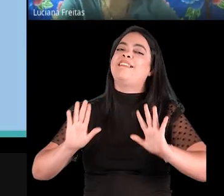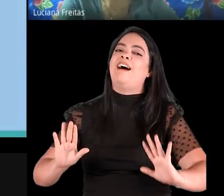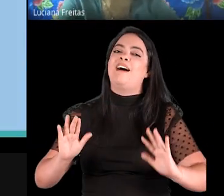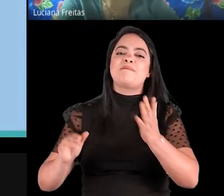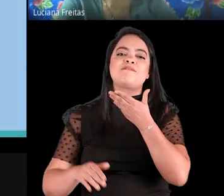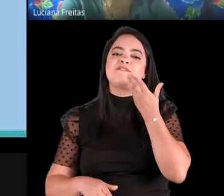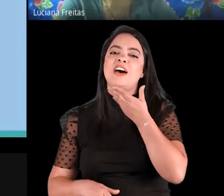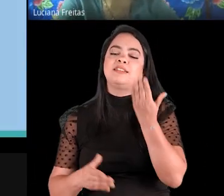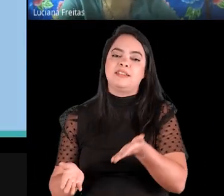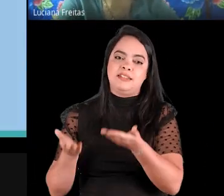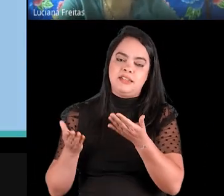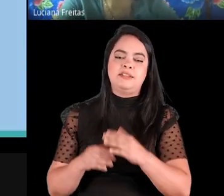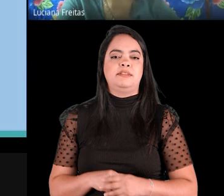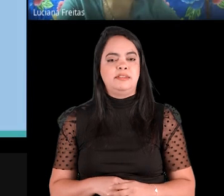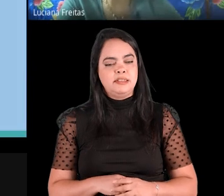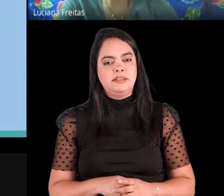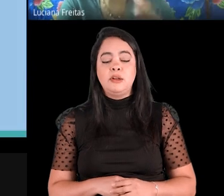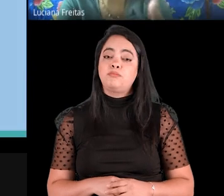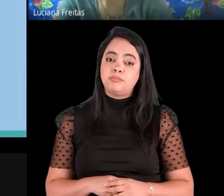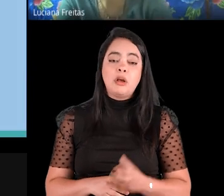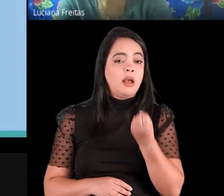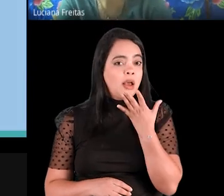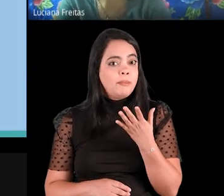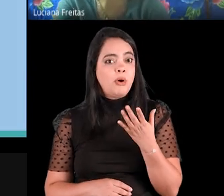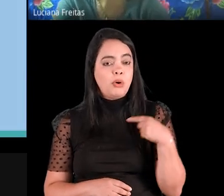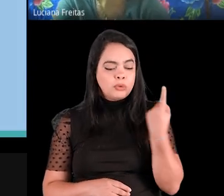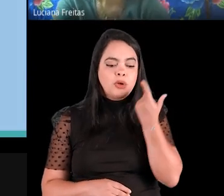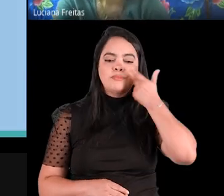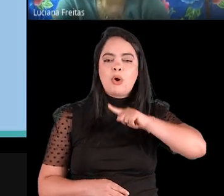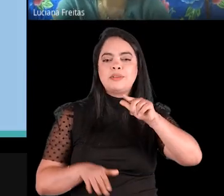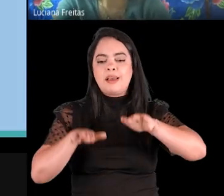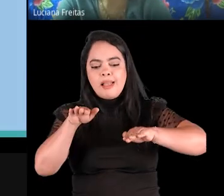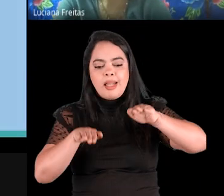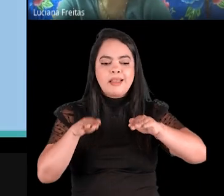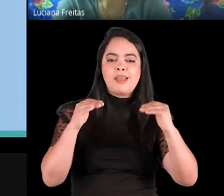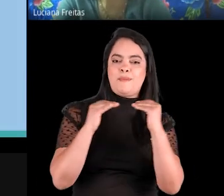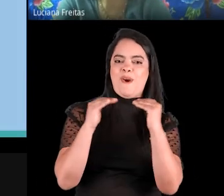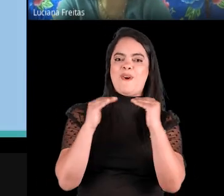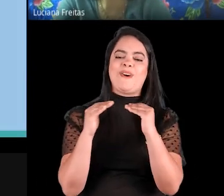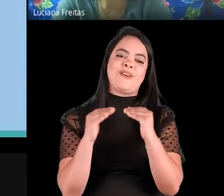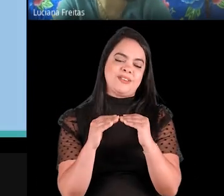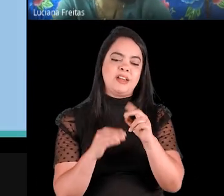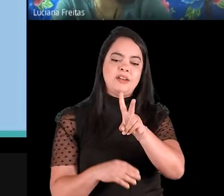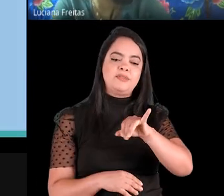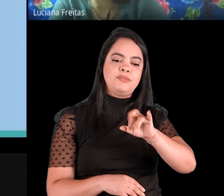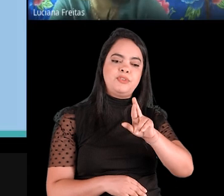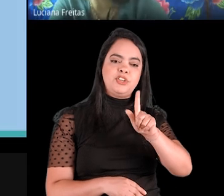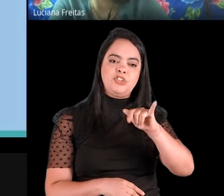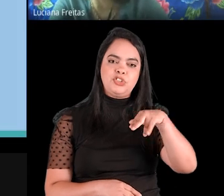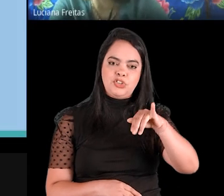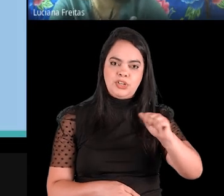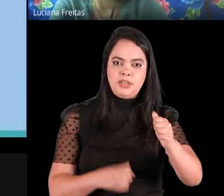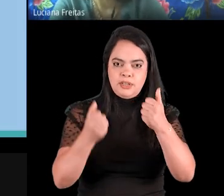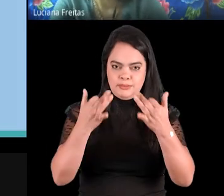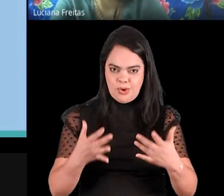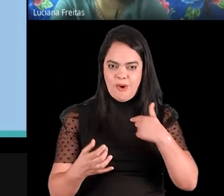essas conversas, elas nos ajudam muito até a gente chegar nesse ponto. E aí, quando a Virgínia, eu queria só comentar aqui que eu